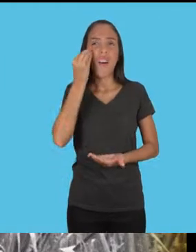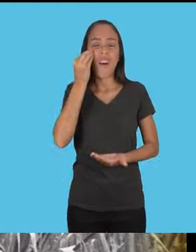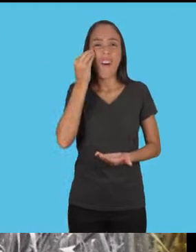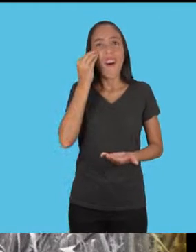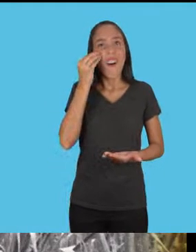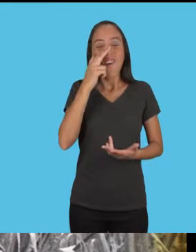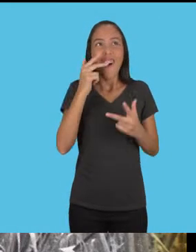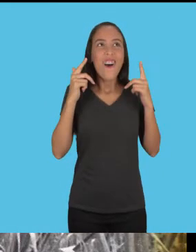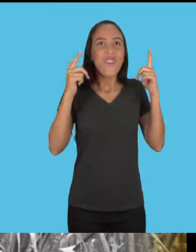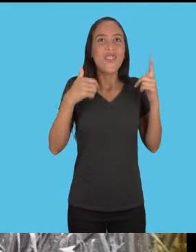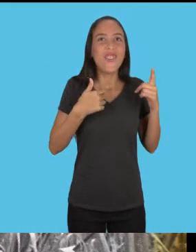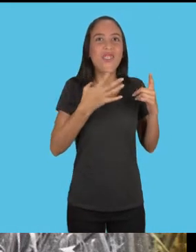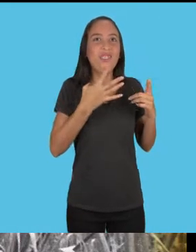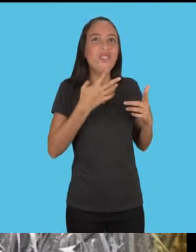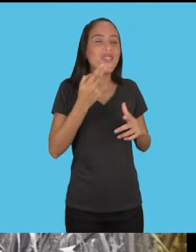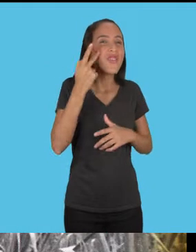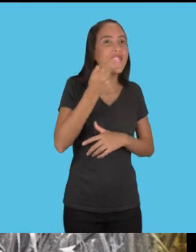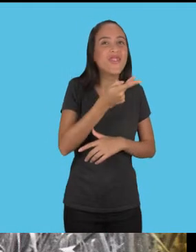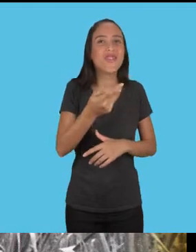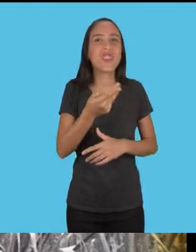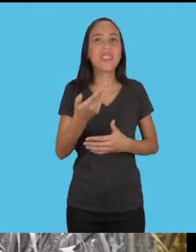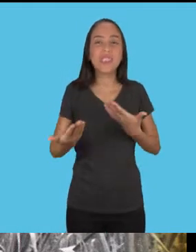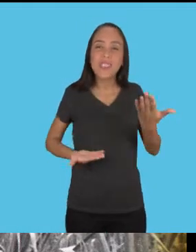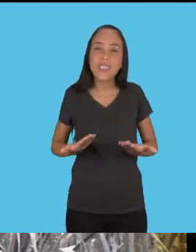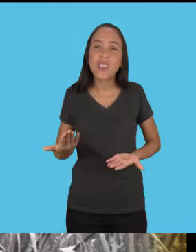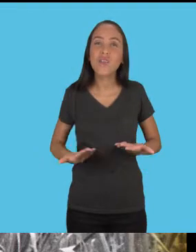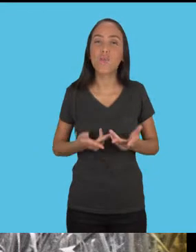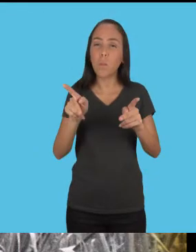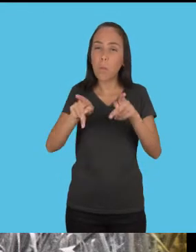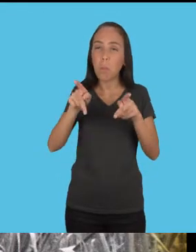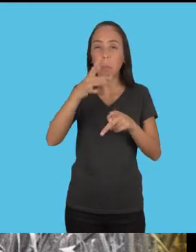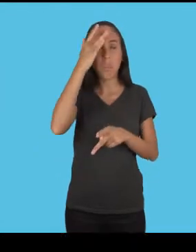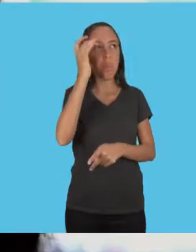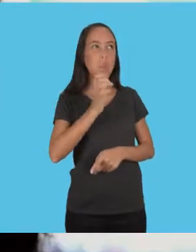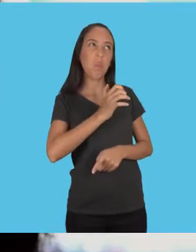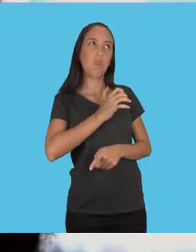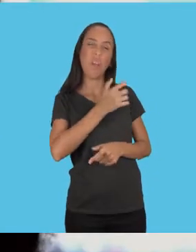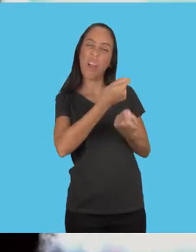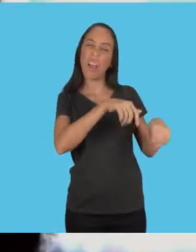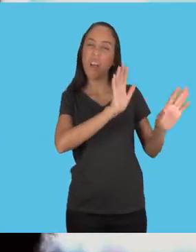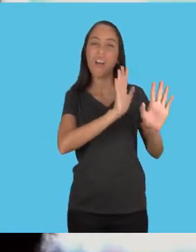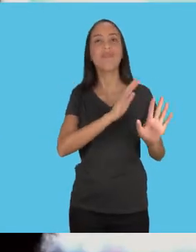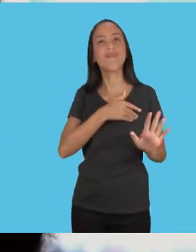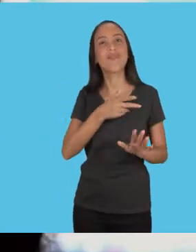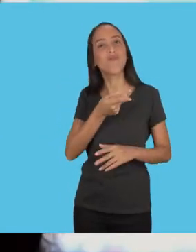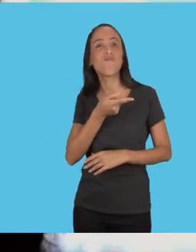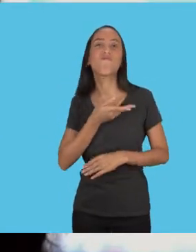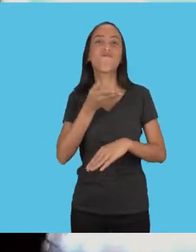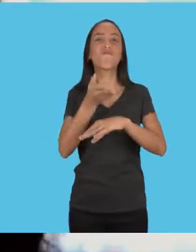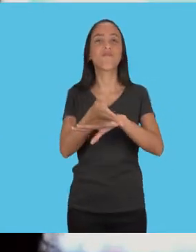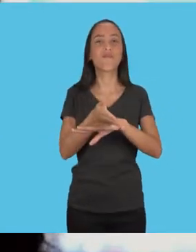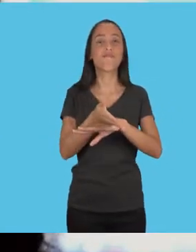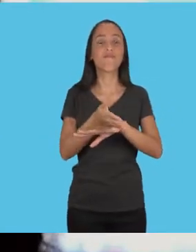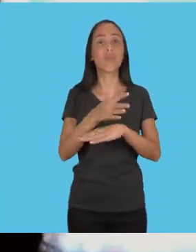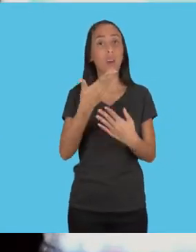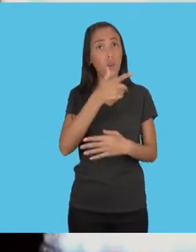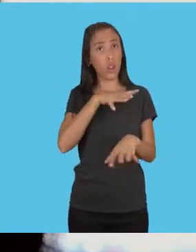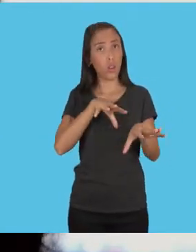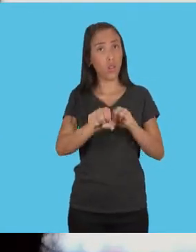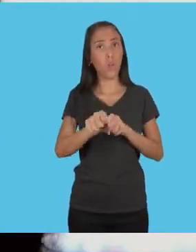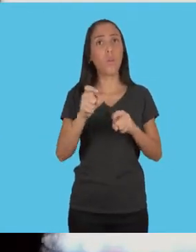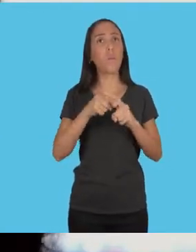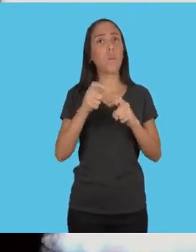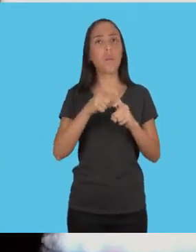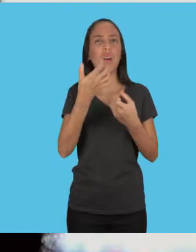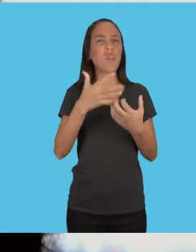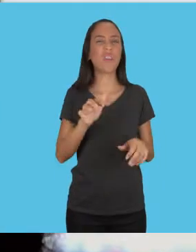de servir a população e não ficar servindo a burguesia, eu fui. Quando ele se formou em medicina, ele não quis ficar, o